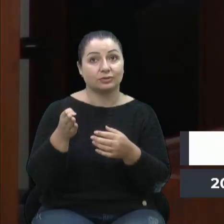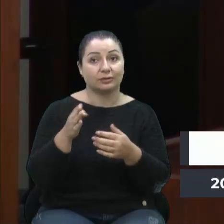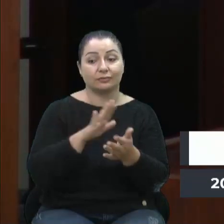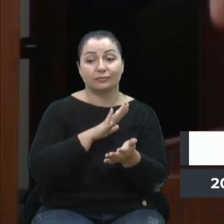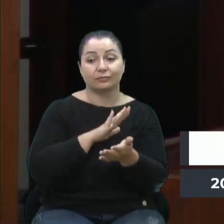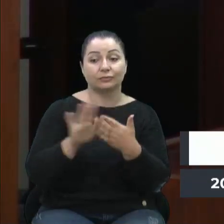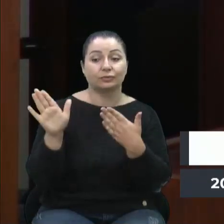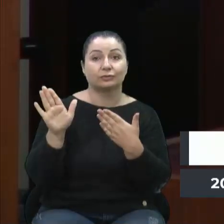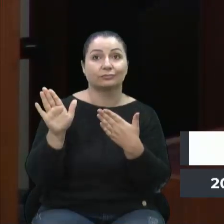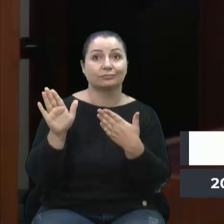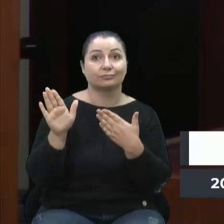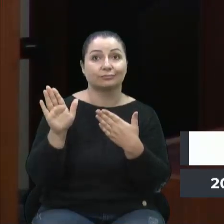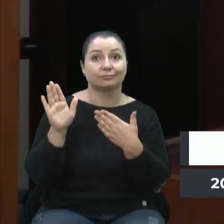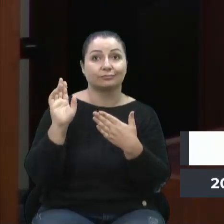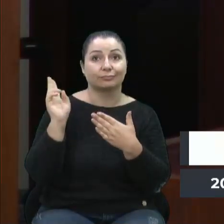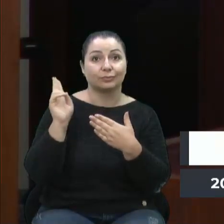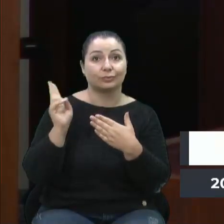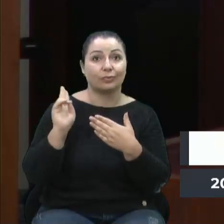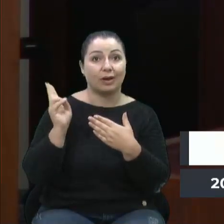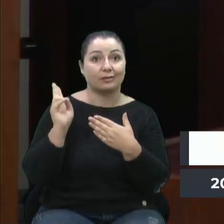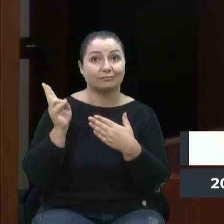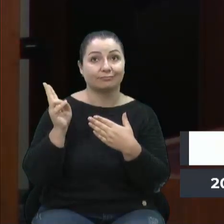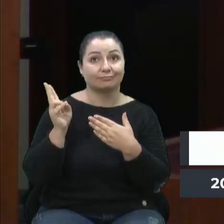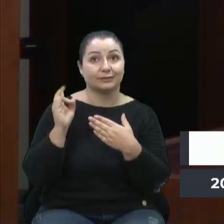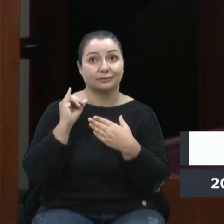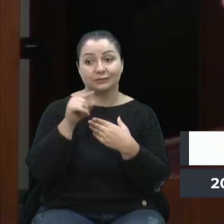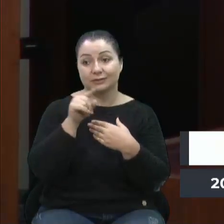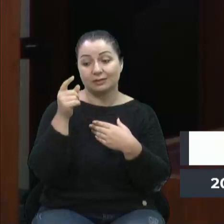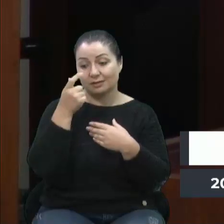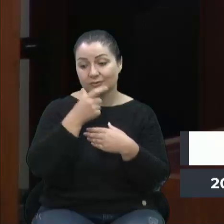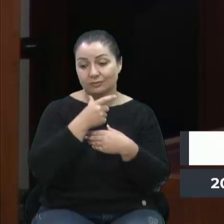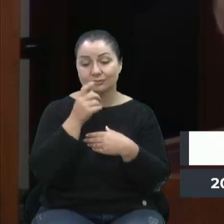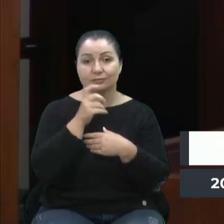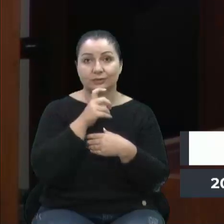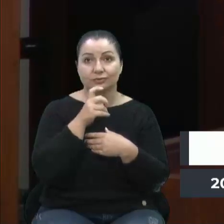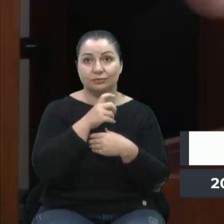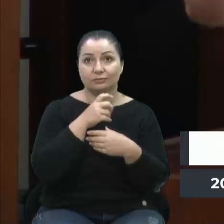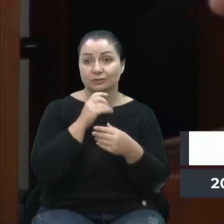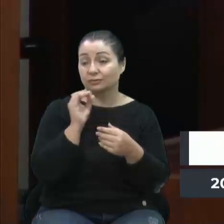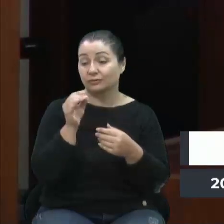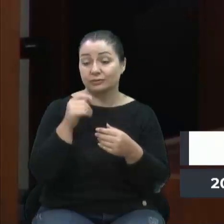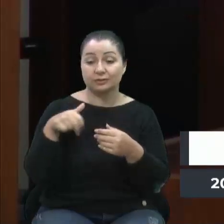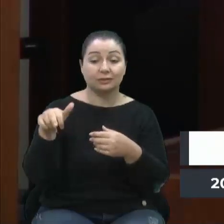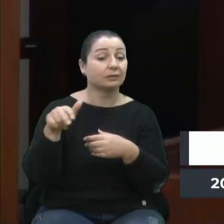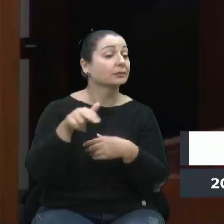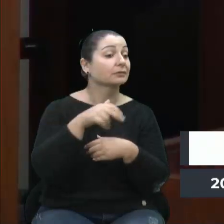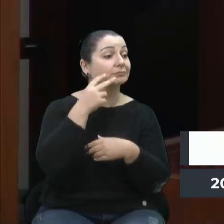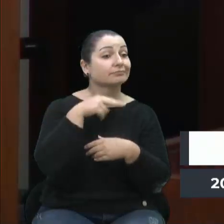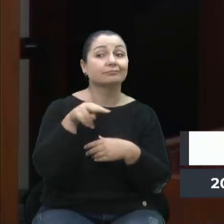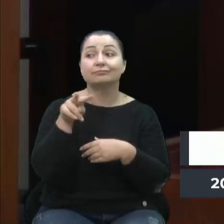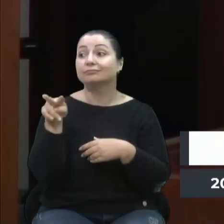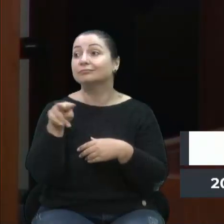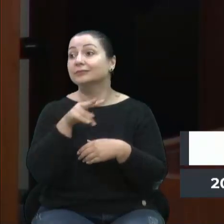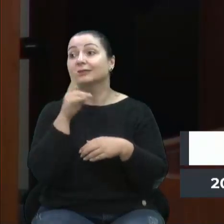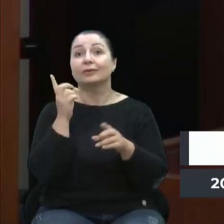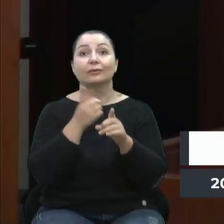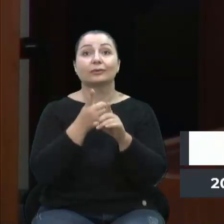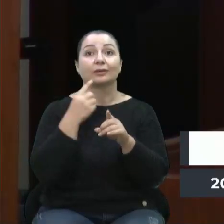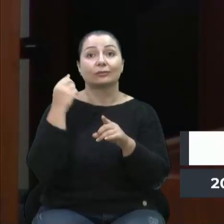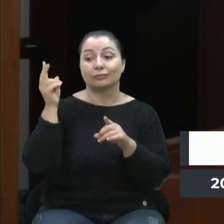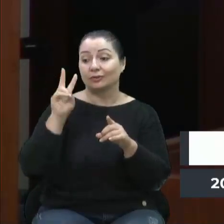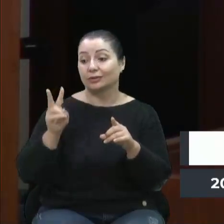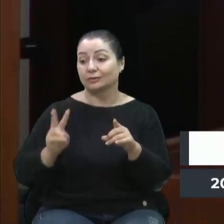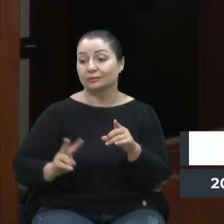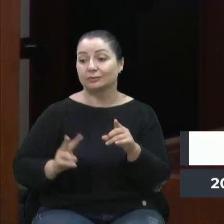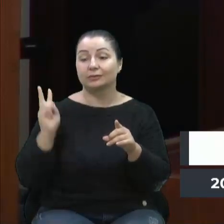Uruguai, e se vocês acham que eu estou mentindo, qualquer voltinha em Caxias do Sul ou na sua cidade, você vai encontrar algum venezuelano que